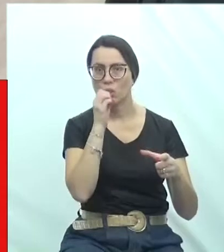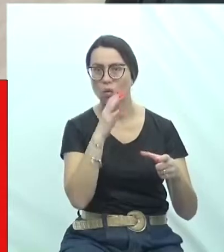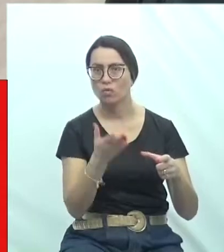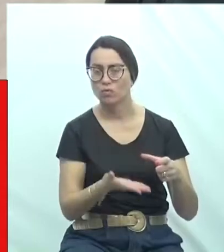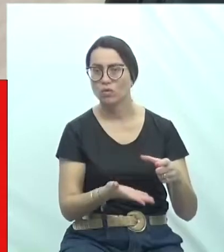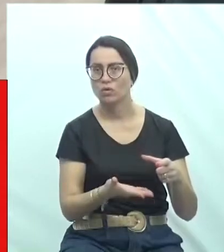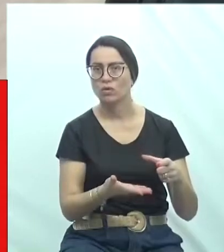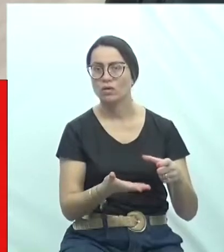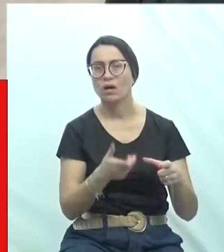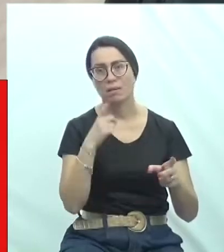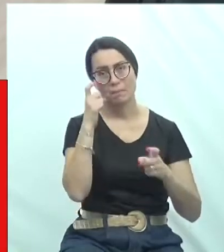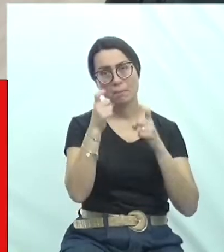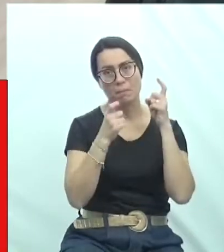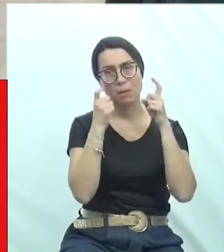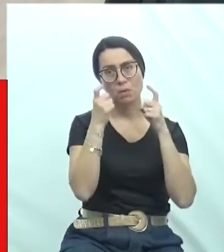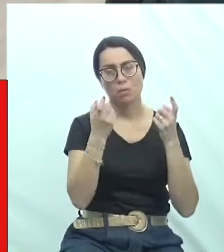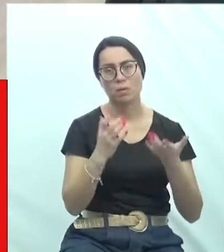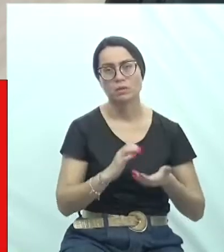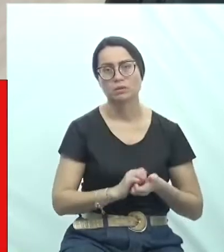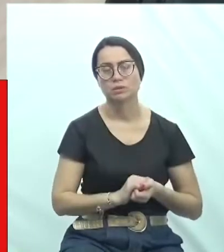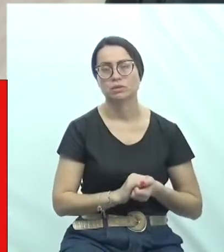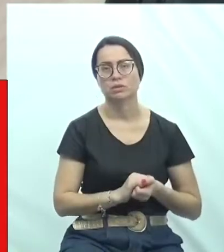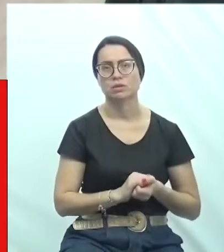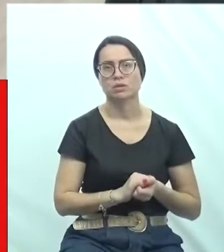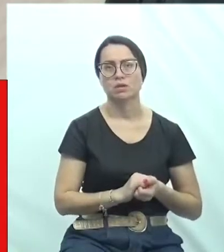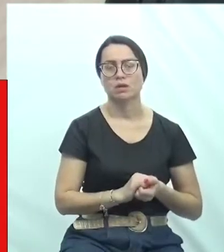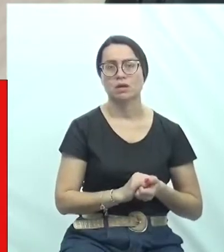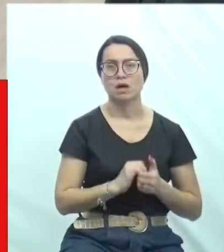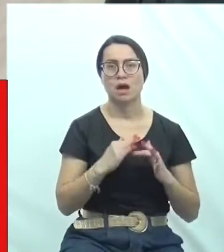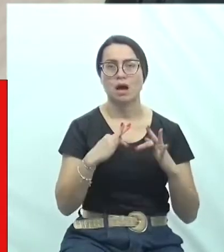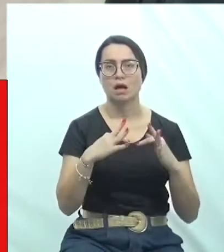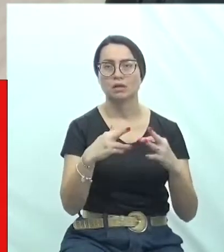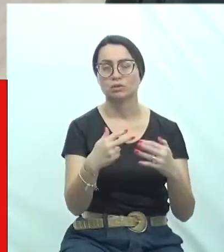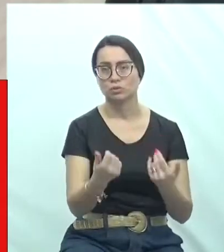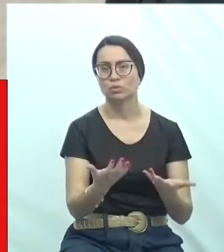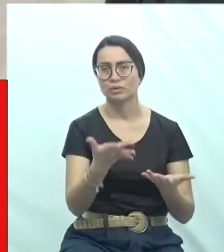uma parte muito preocupante. Todo o nosso corpo técnico ficou